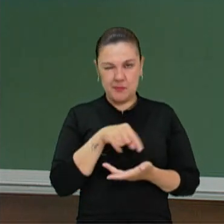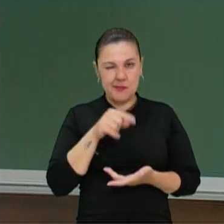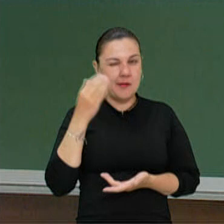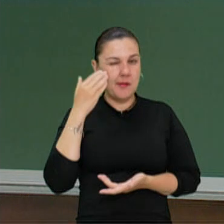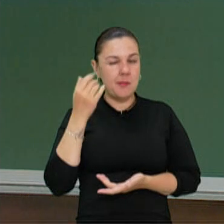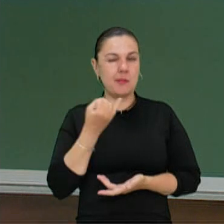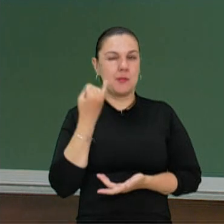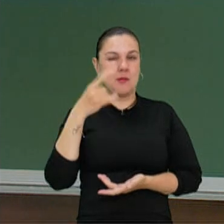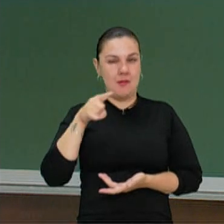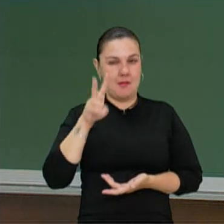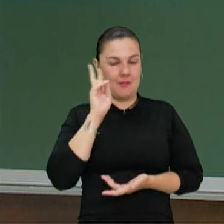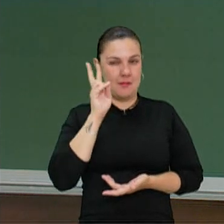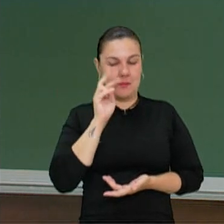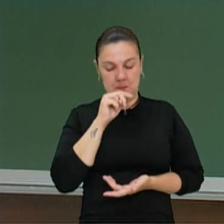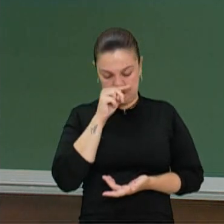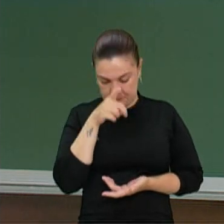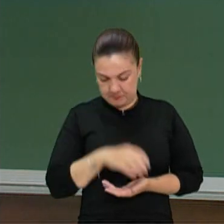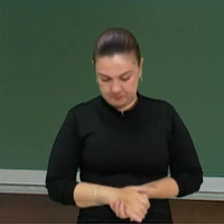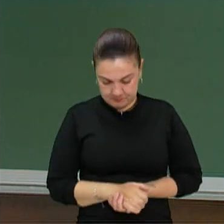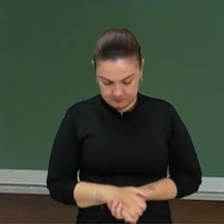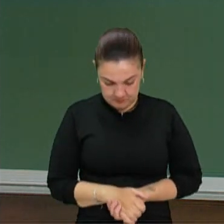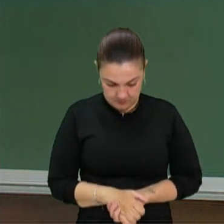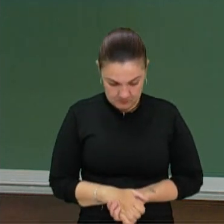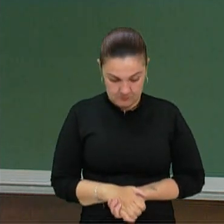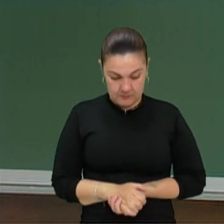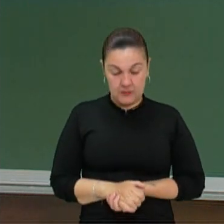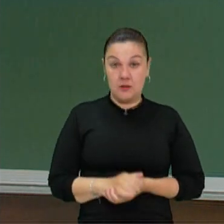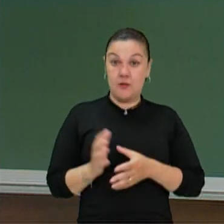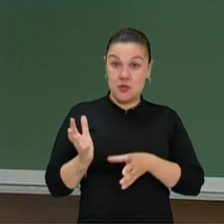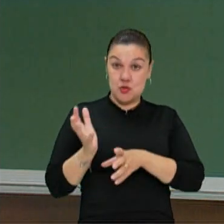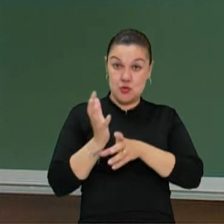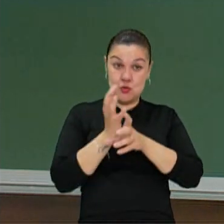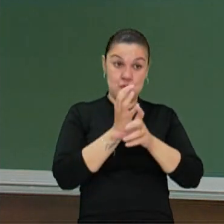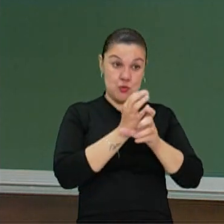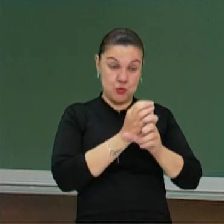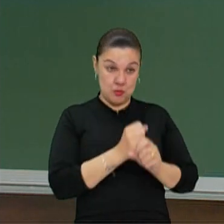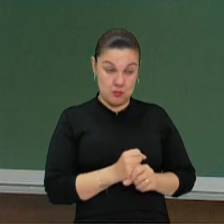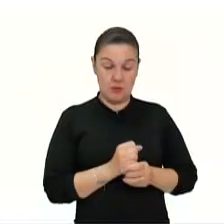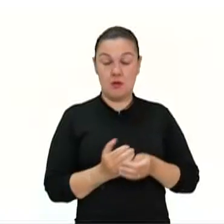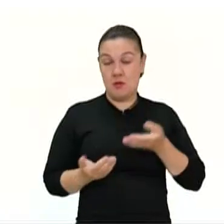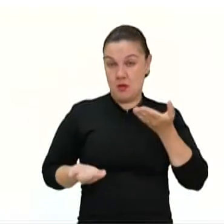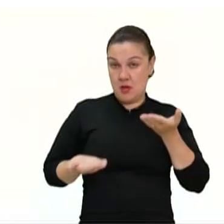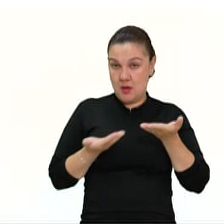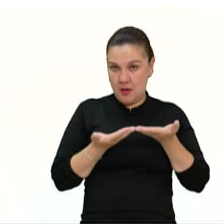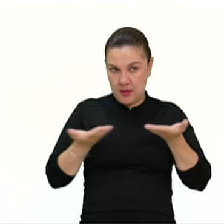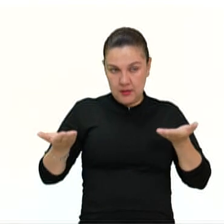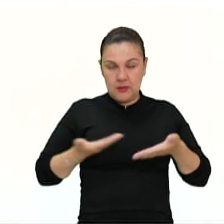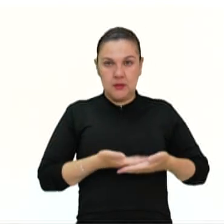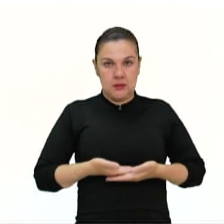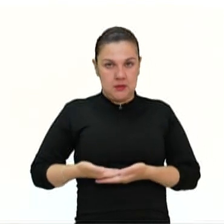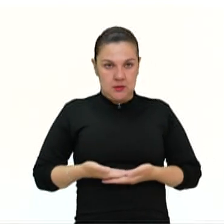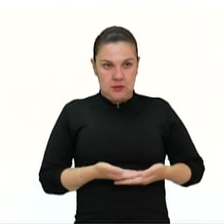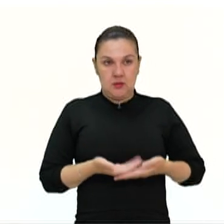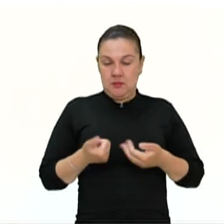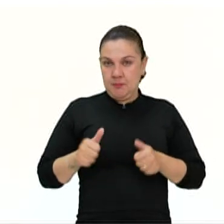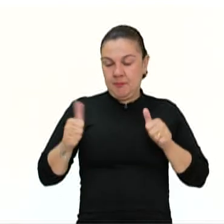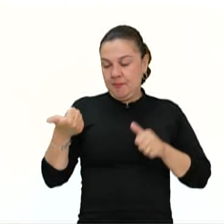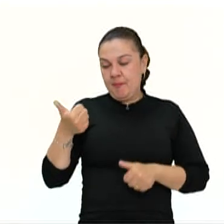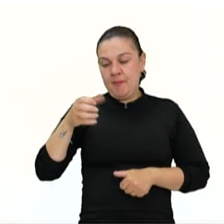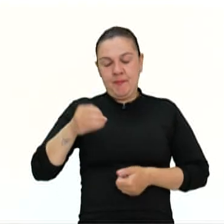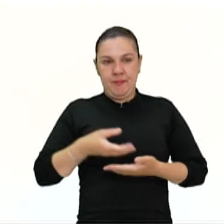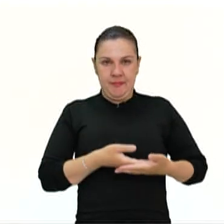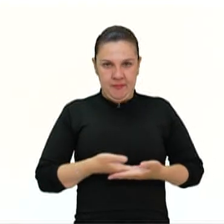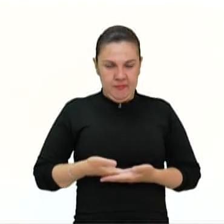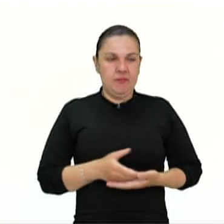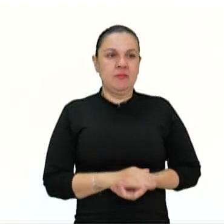Sempre é bom dar uma relembrada nisso. Então, você vai somar esses pesos desses nenéns. São 10. Então, eu